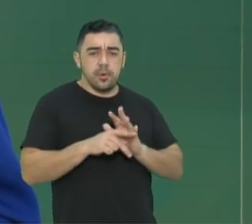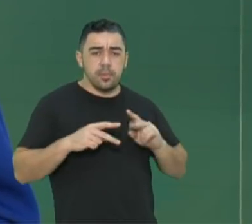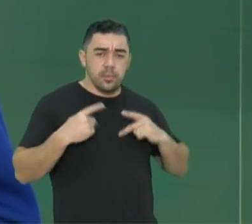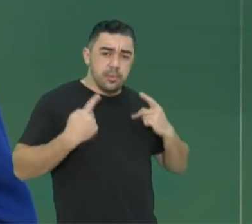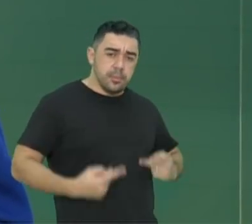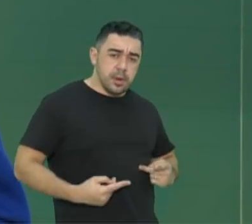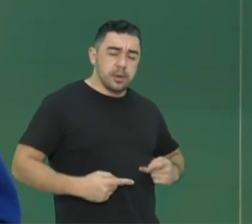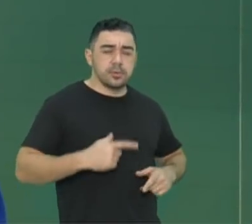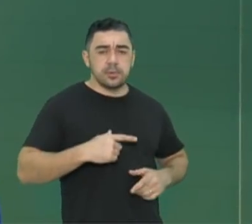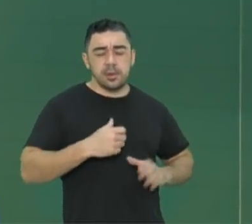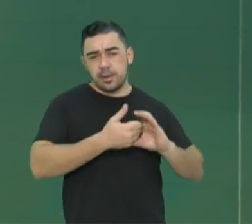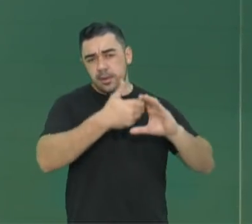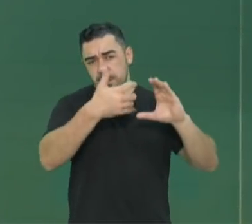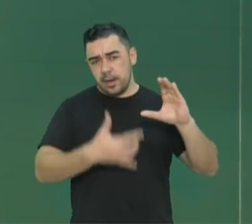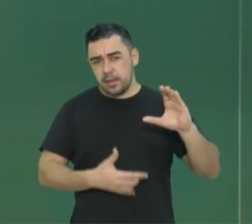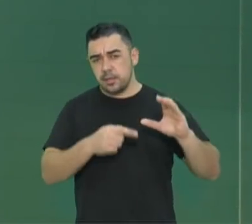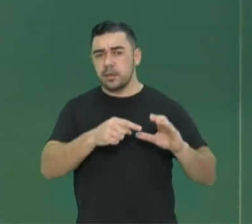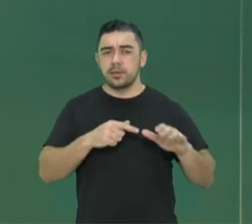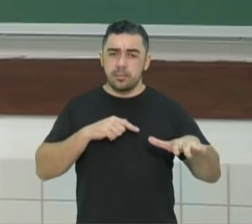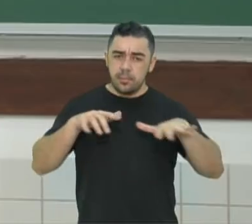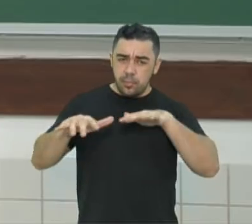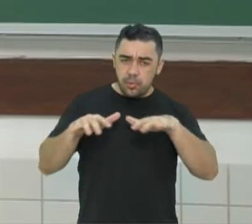gestos humanos e tudo mais são colocados